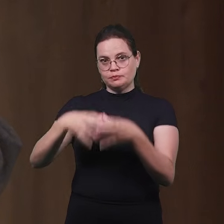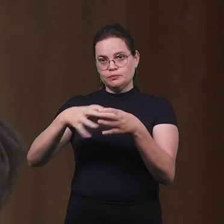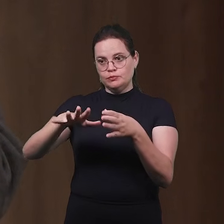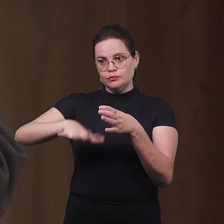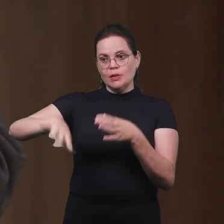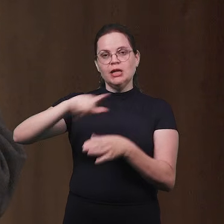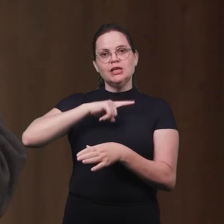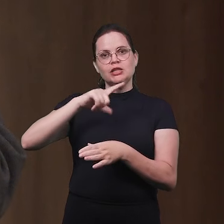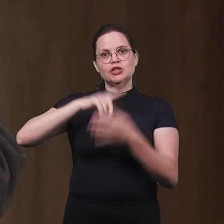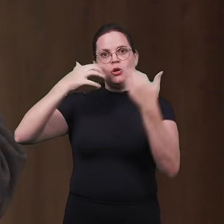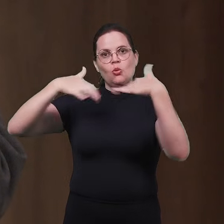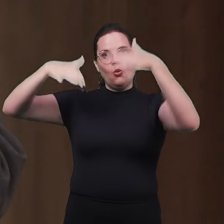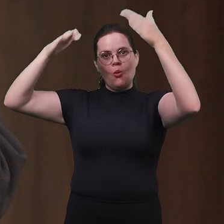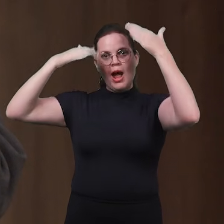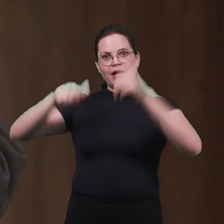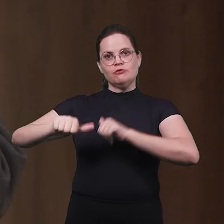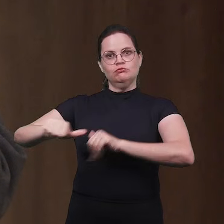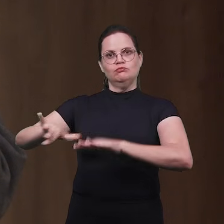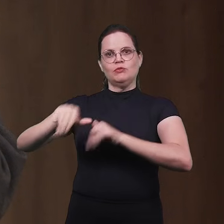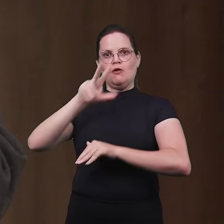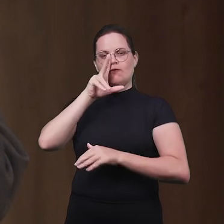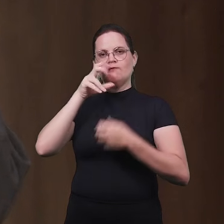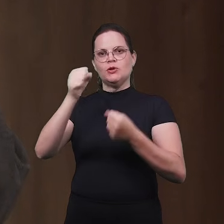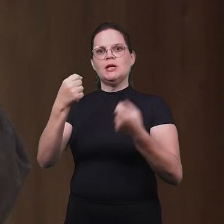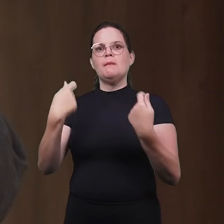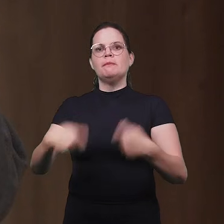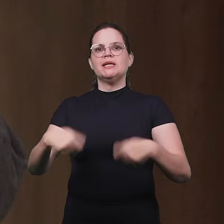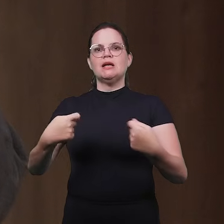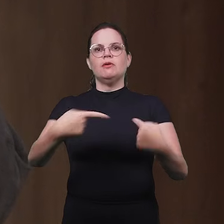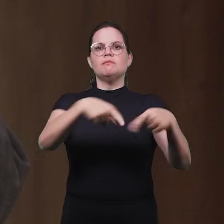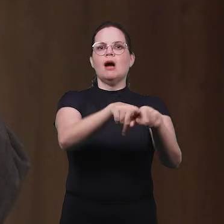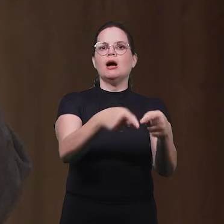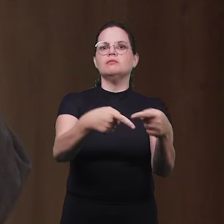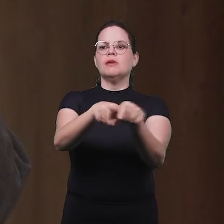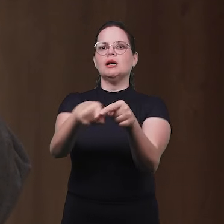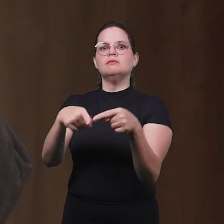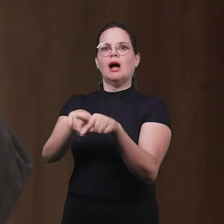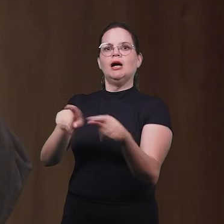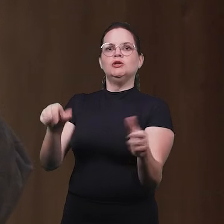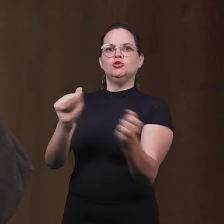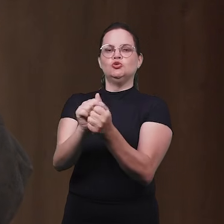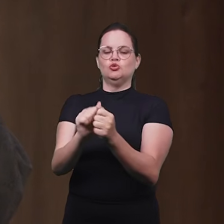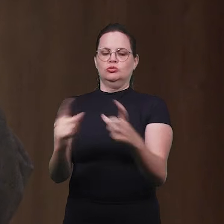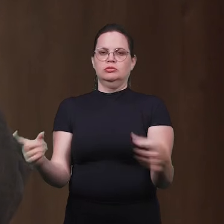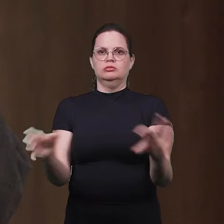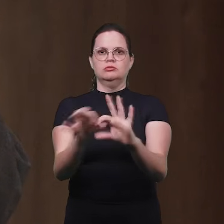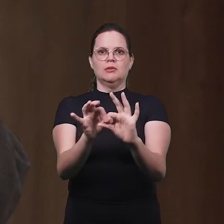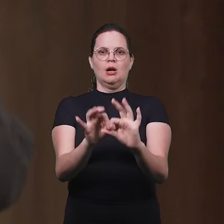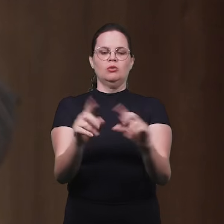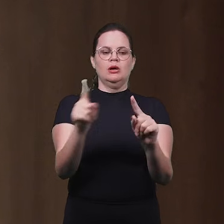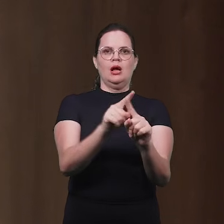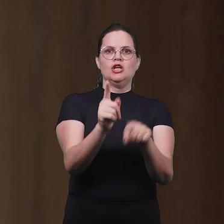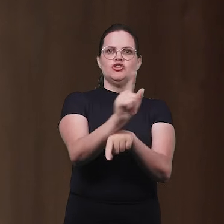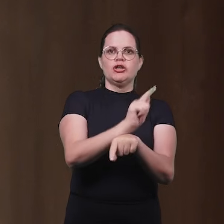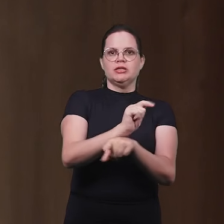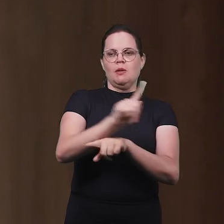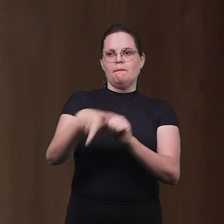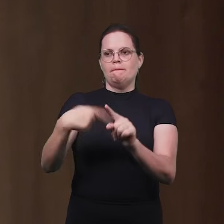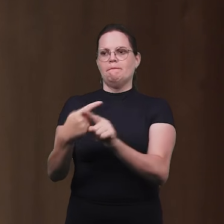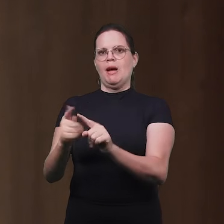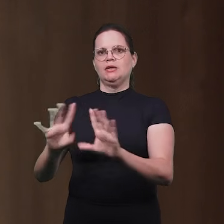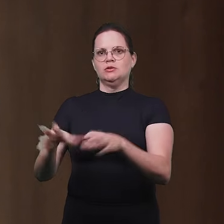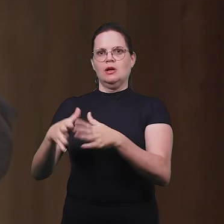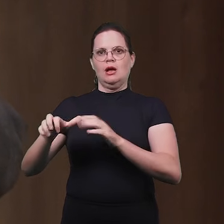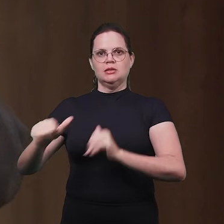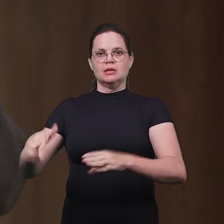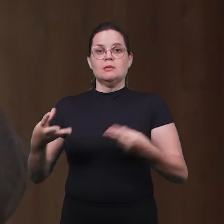eram aliadas. Os reis entendiam que eles precisavam aliar essas duas qualidades para fortificar